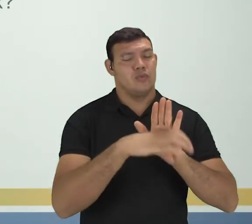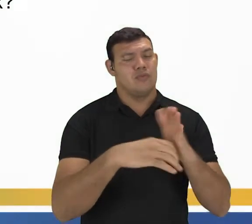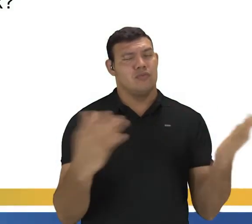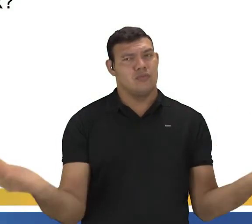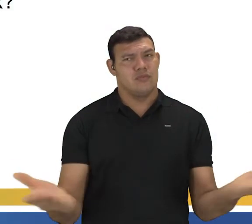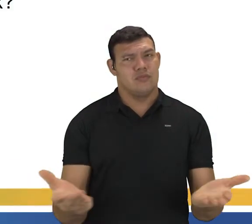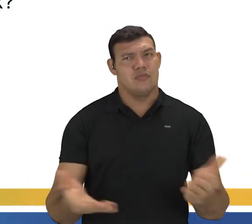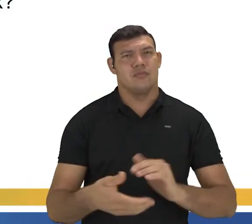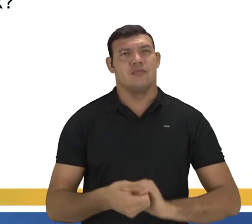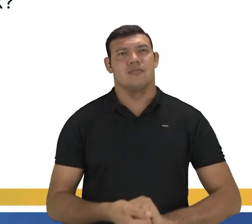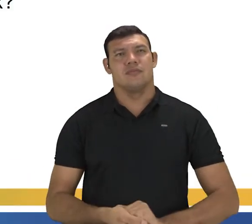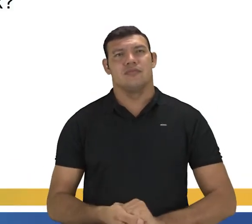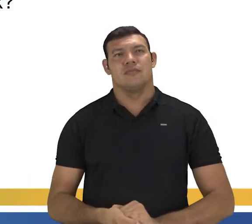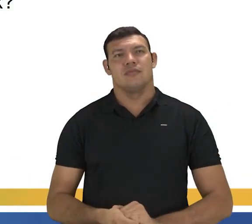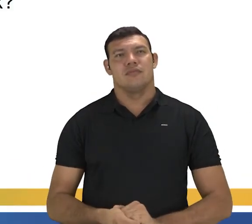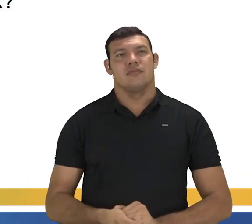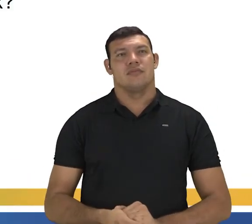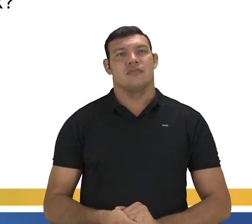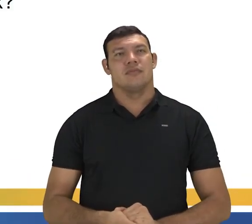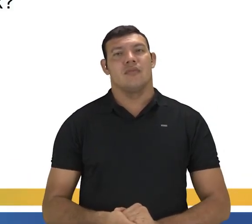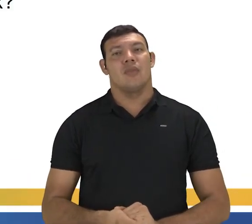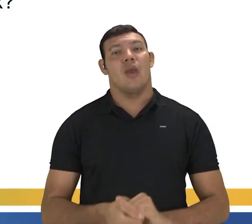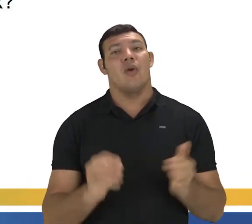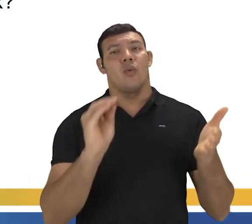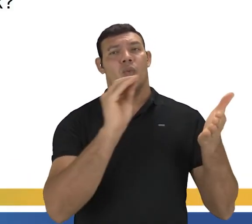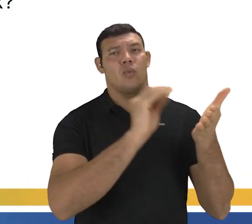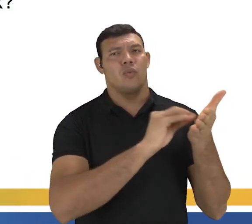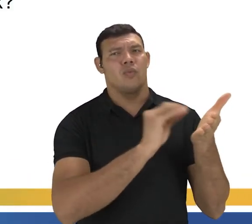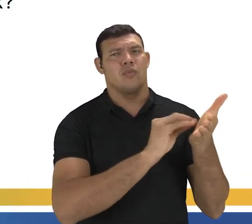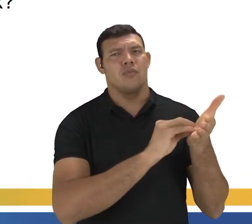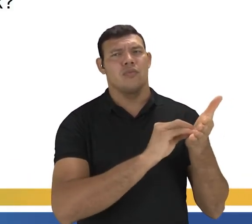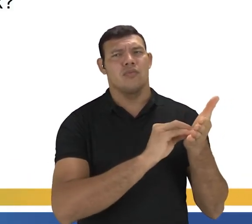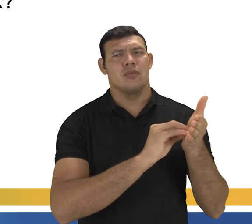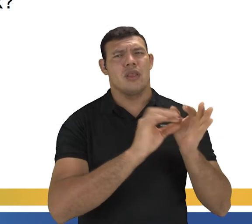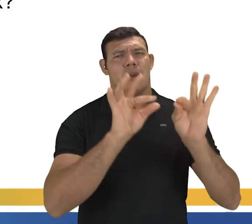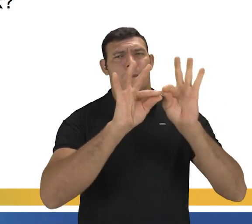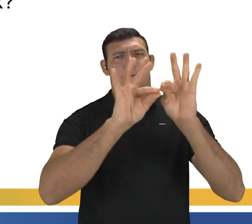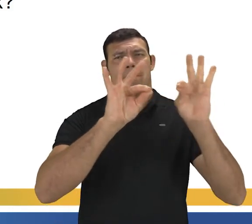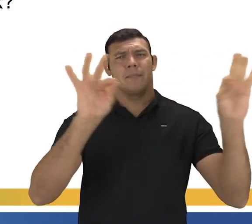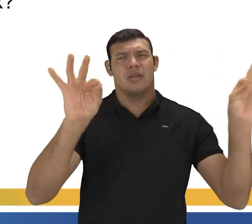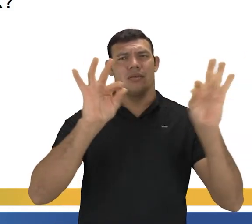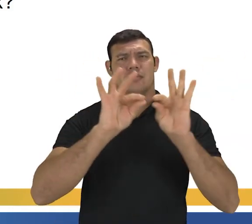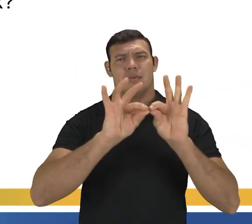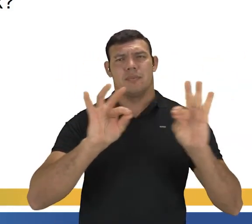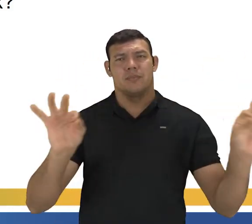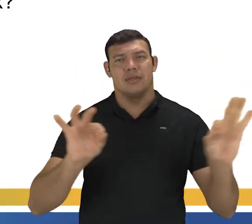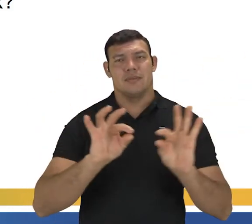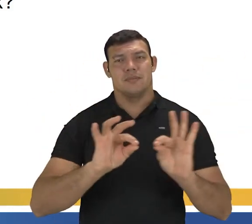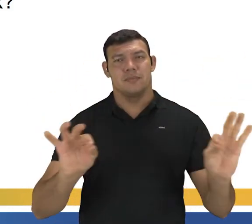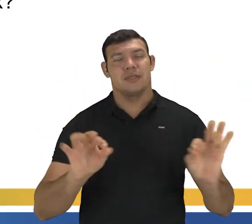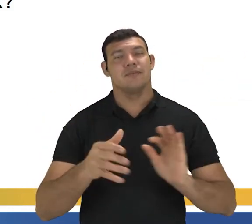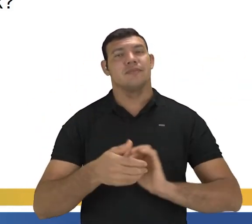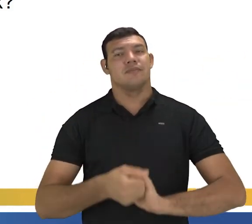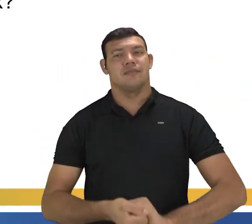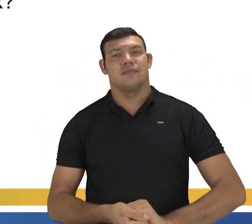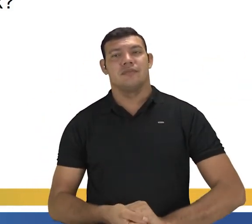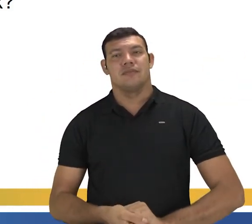só lembro ali sample to interrogate stations with past perfect quem